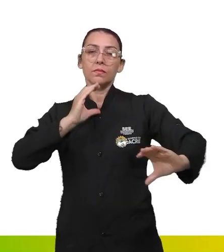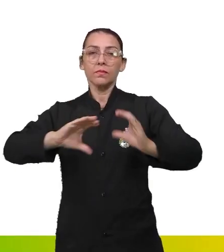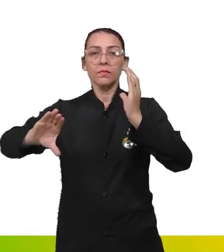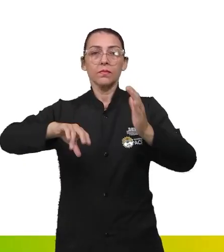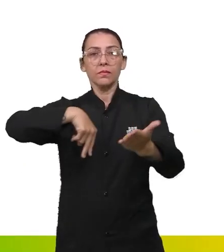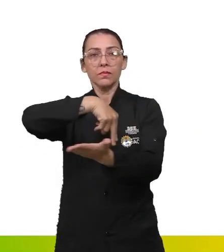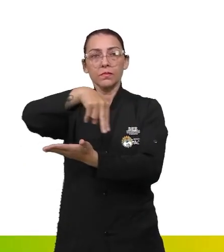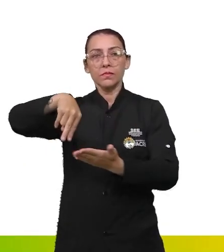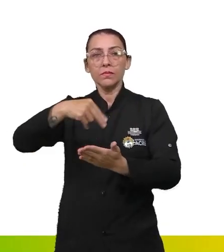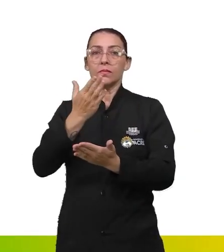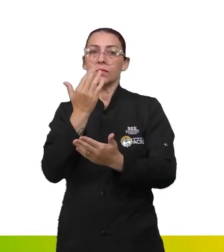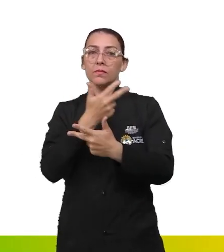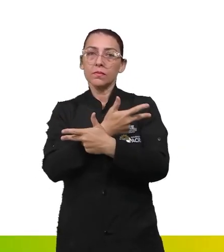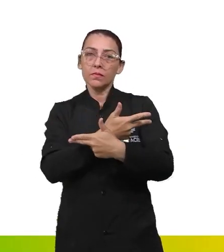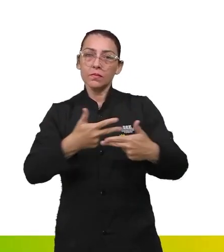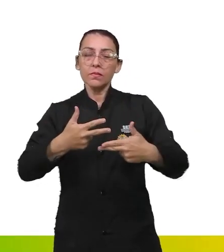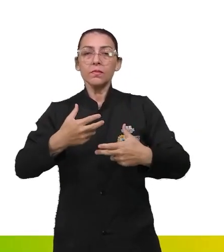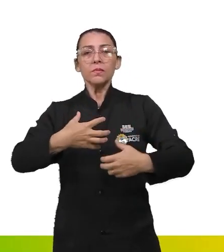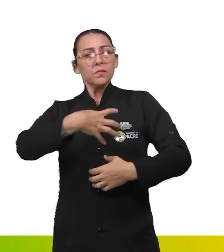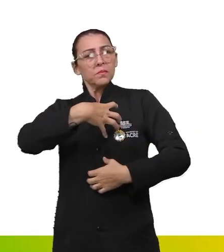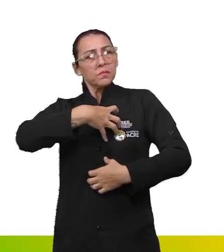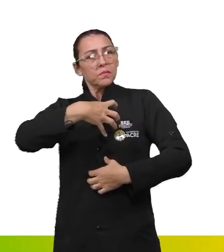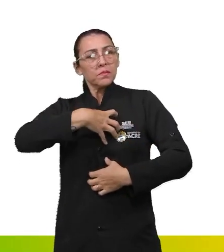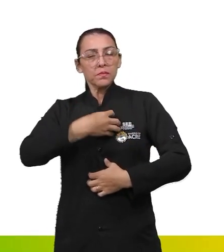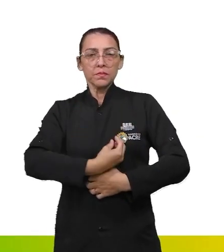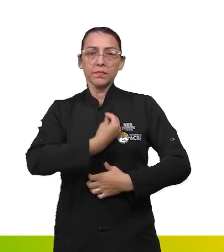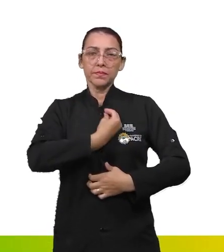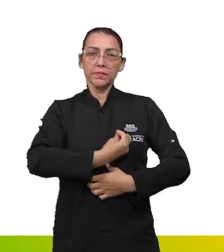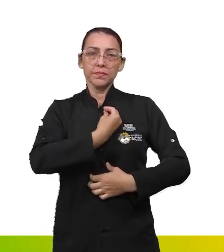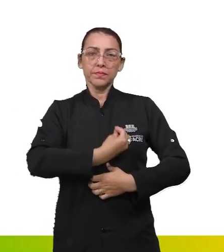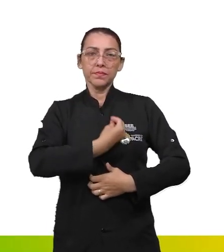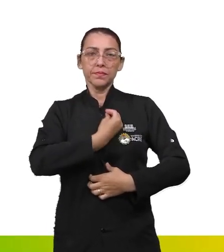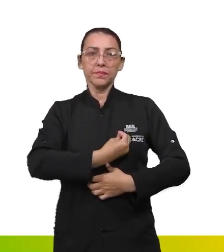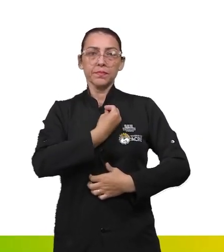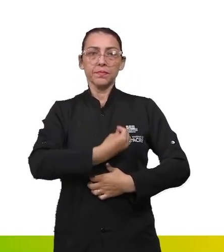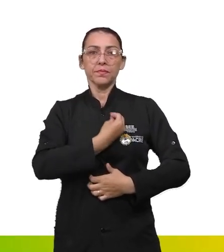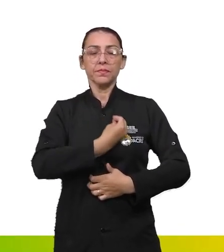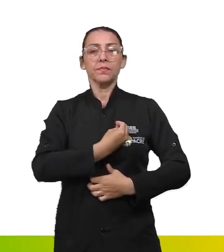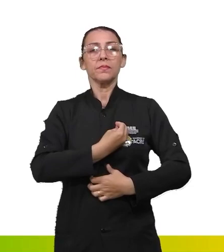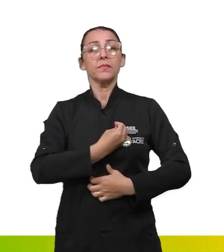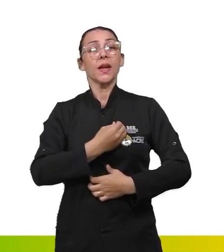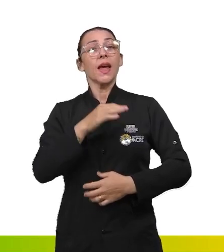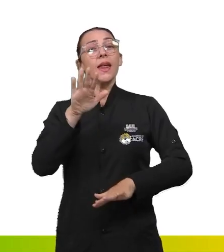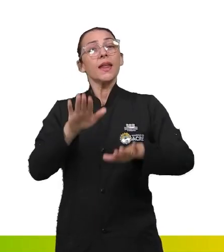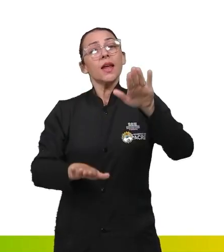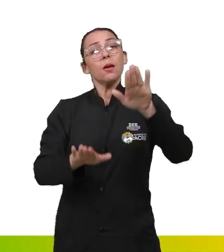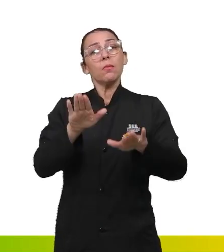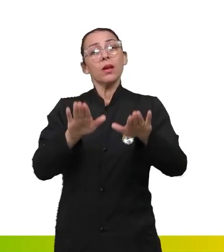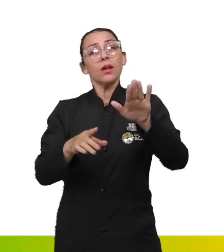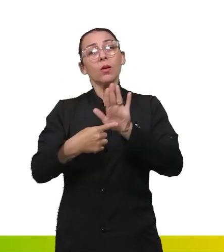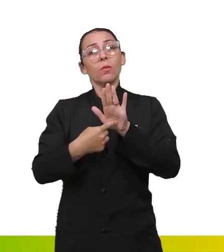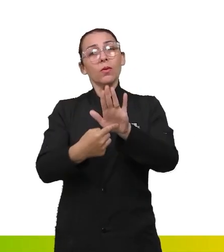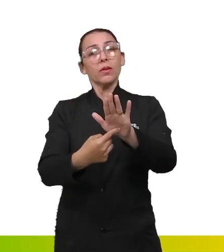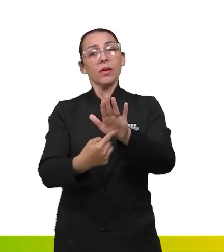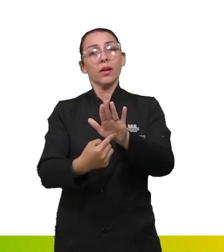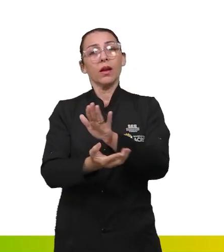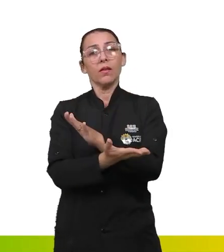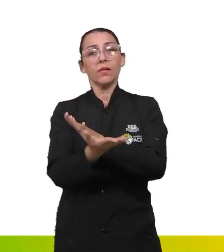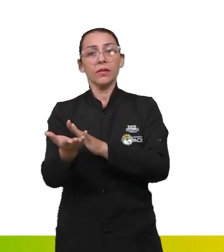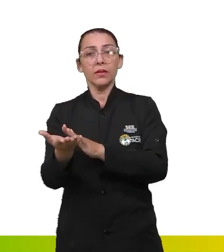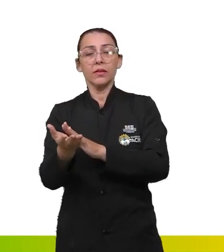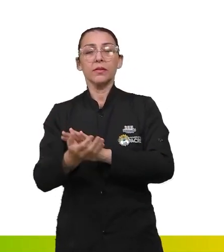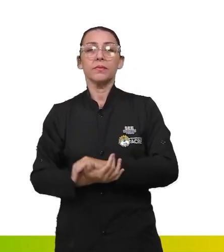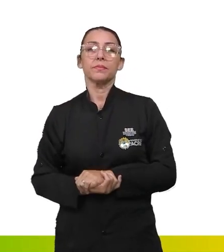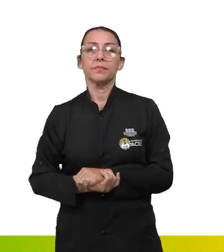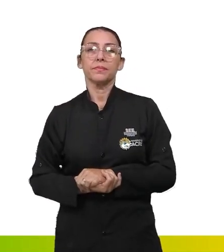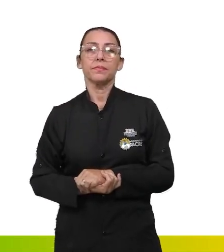costumes, músicas, danças, comidas e modos de viver, conforme eu destaquei agora há pouco a todos